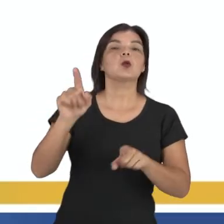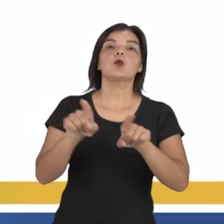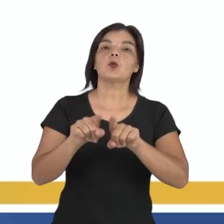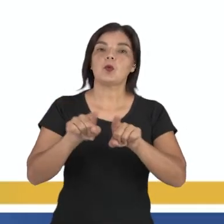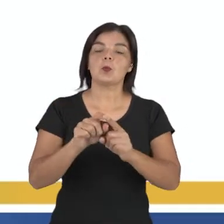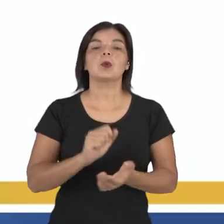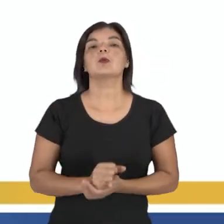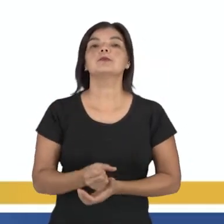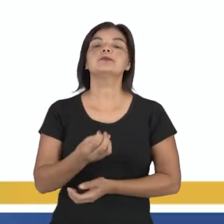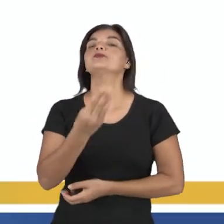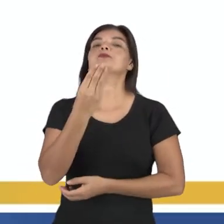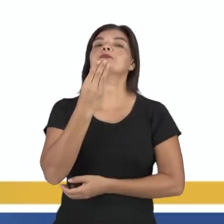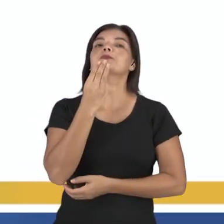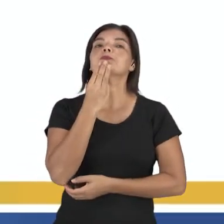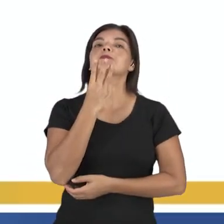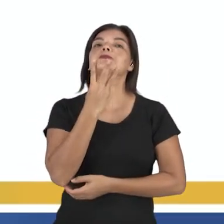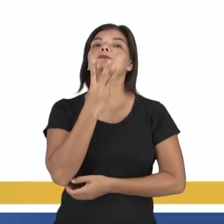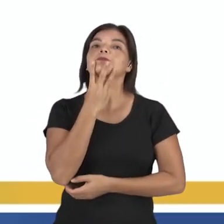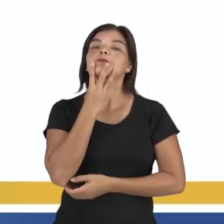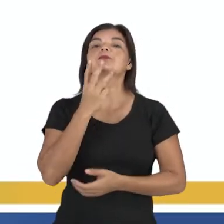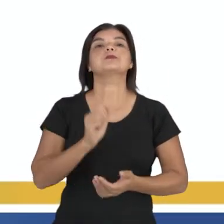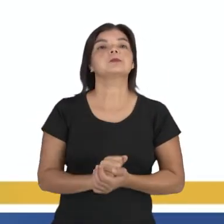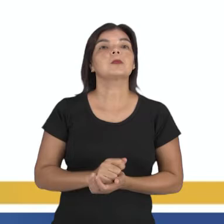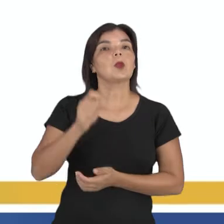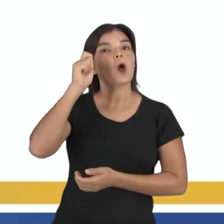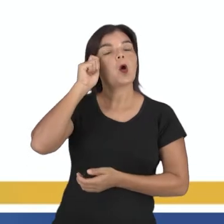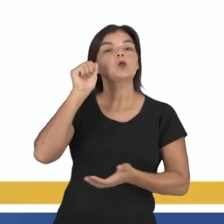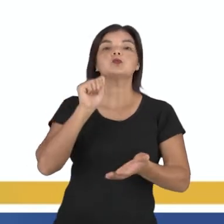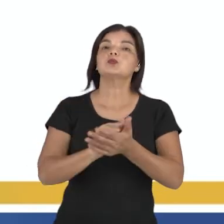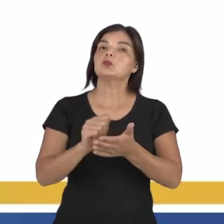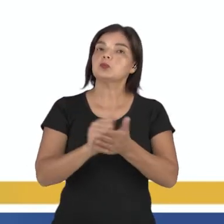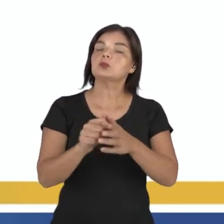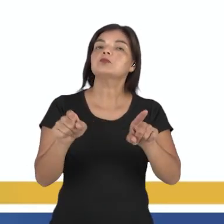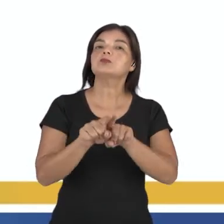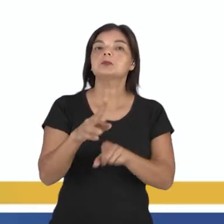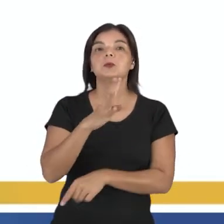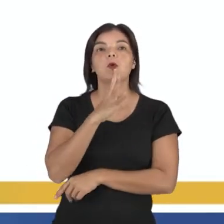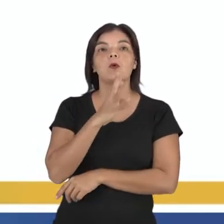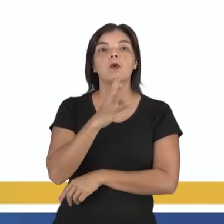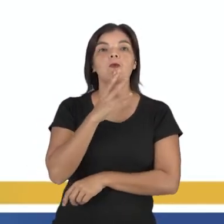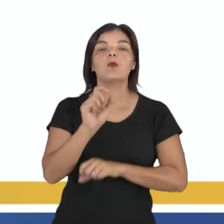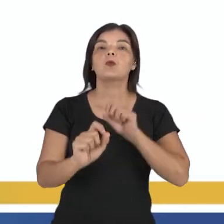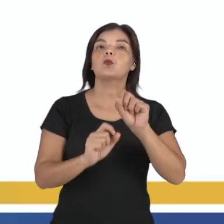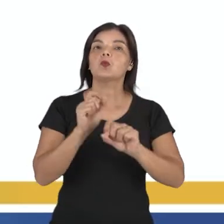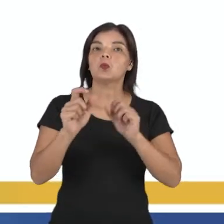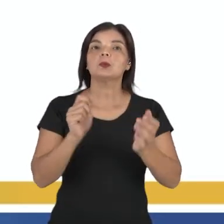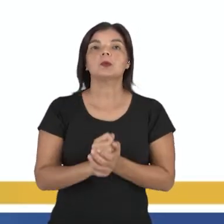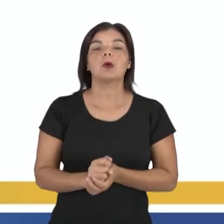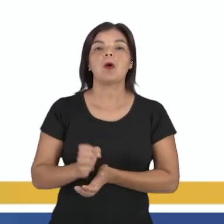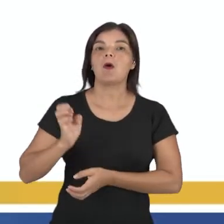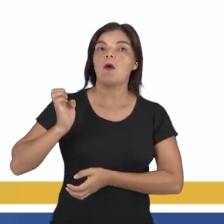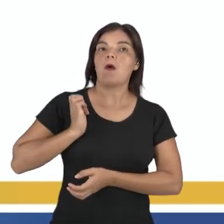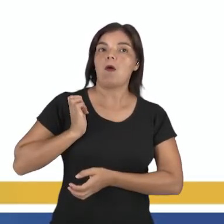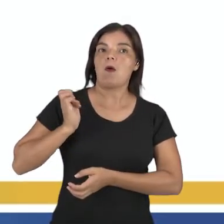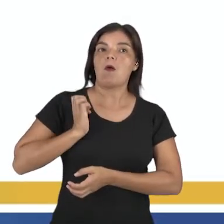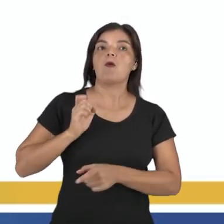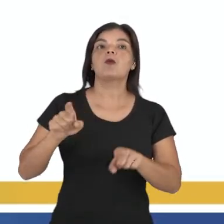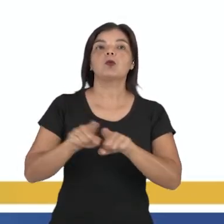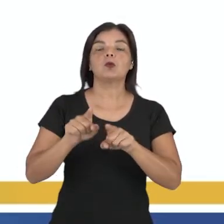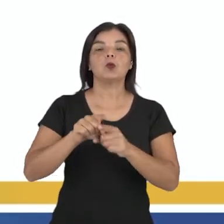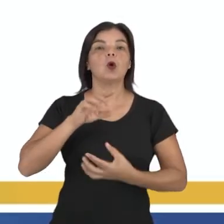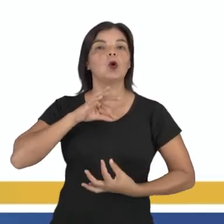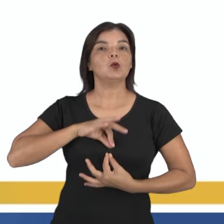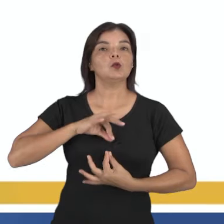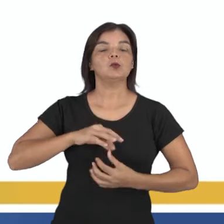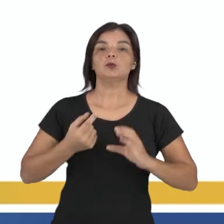preconizada por Max Weber, autor também de uma obra bastante conhecida, A Ética Protestante e o